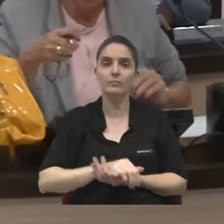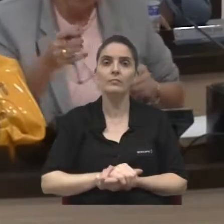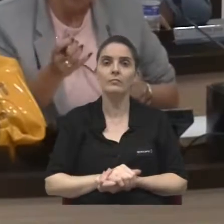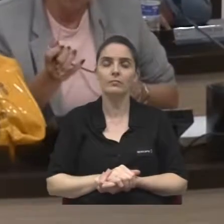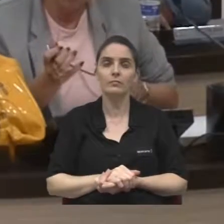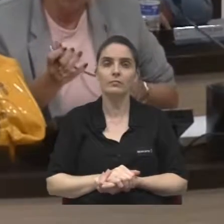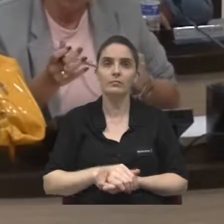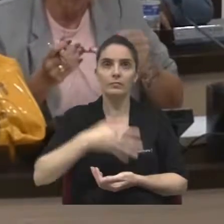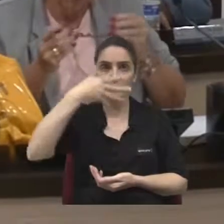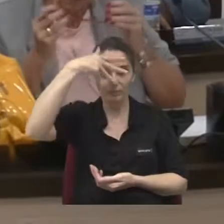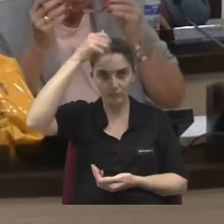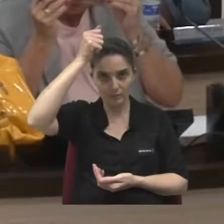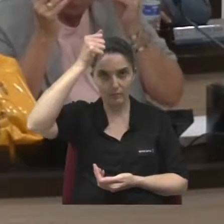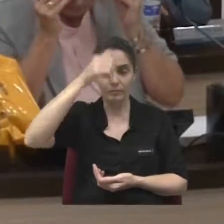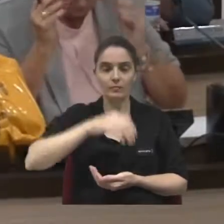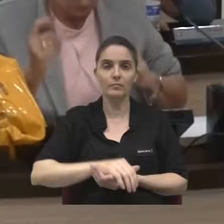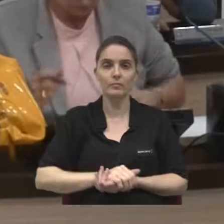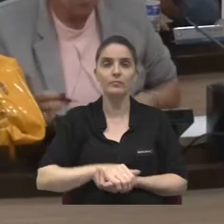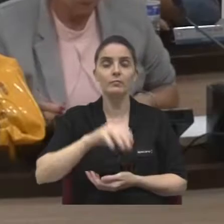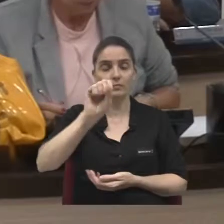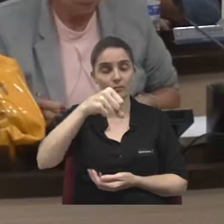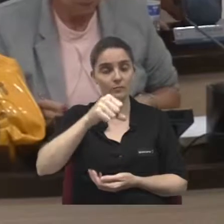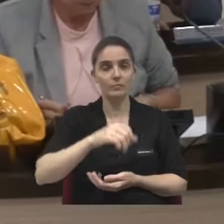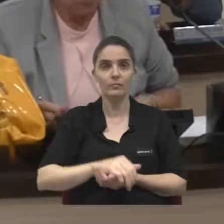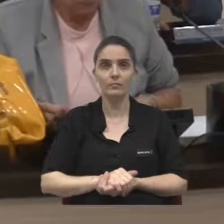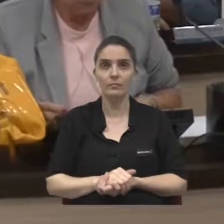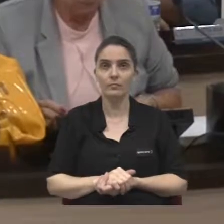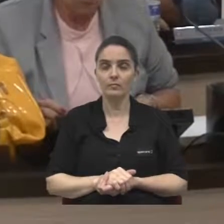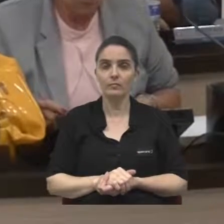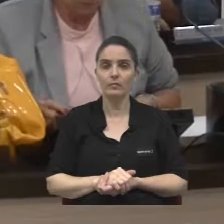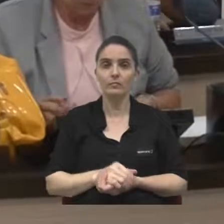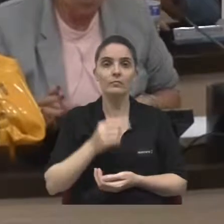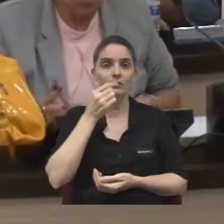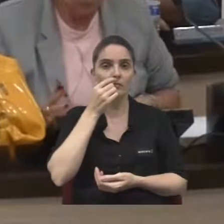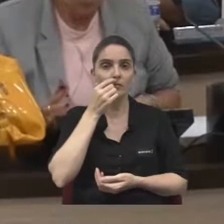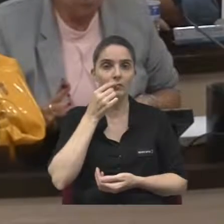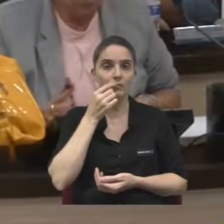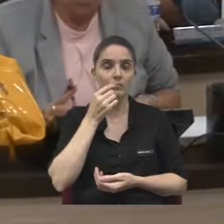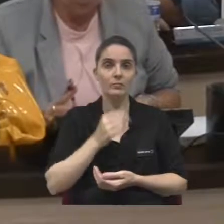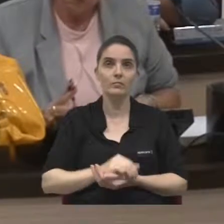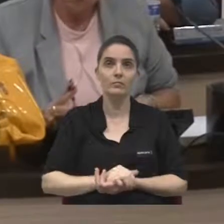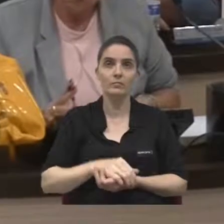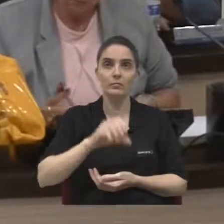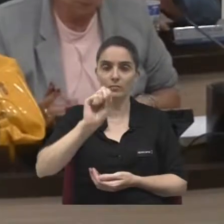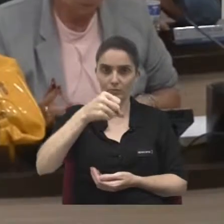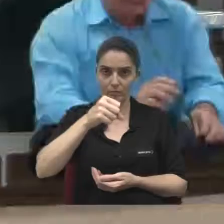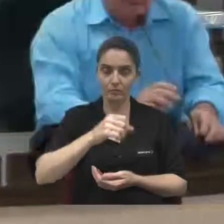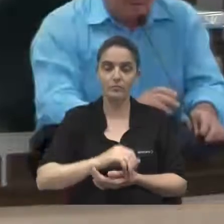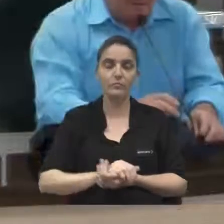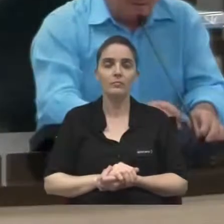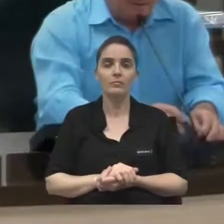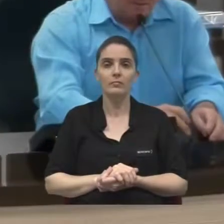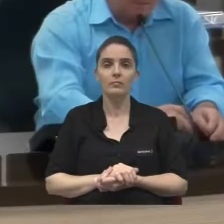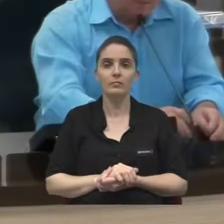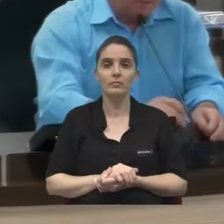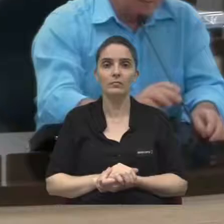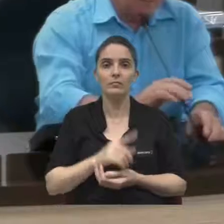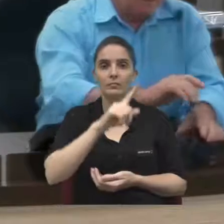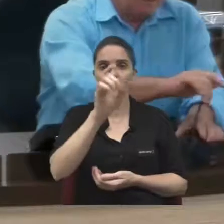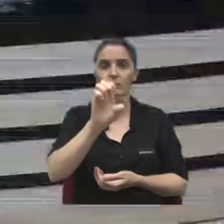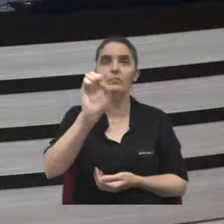Franco. Sim, presidente. Vereador Estevão Nogueira. Sim, presidente. Vereador Zé da Mix.